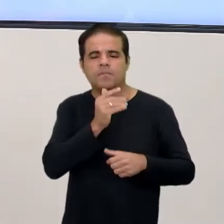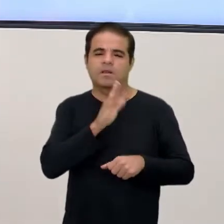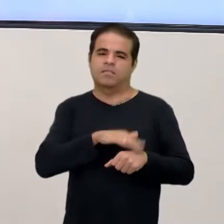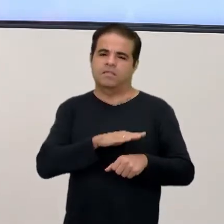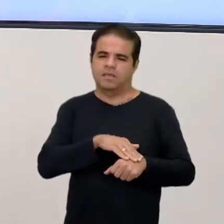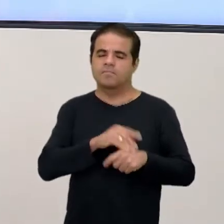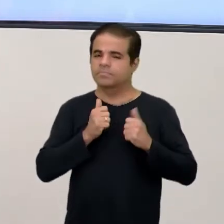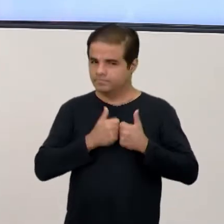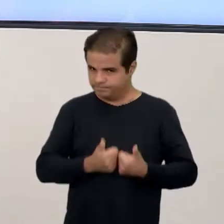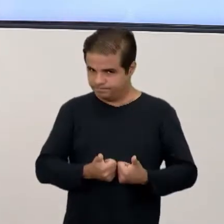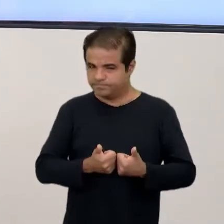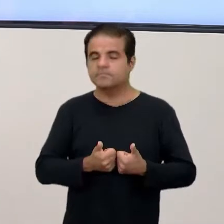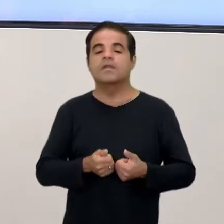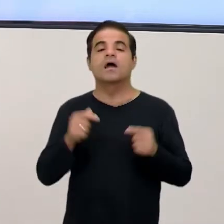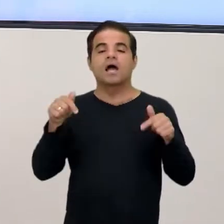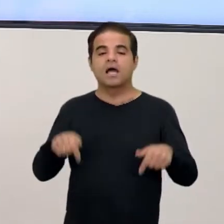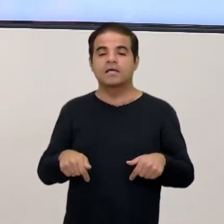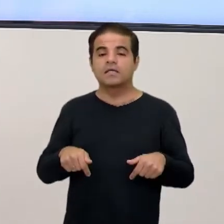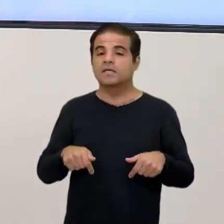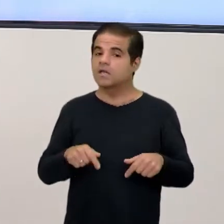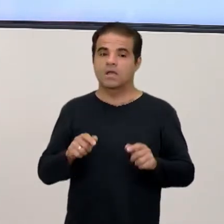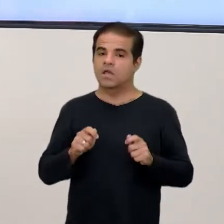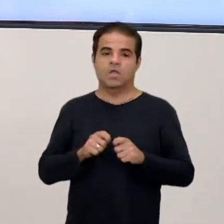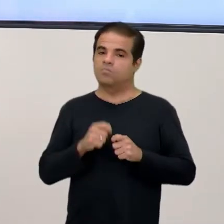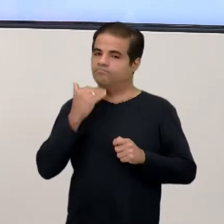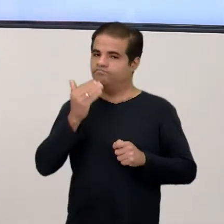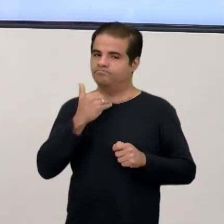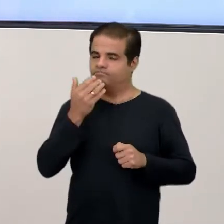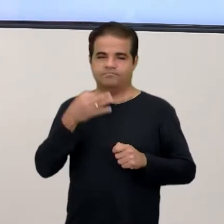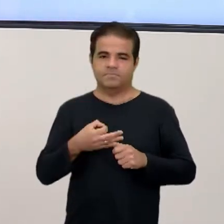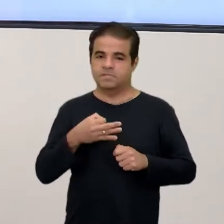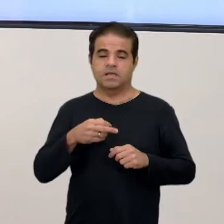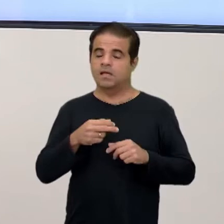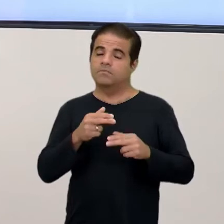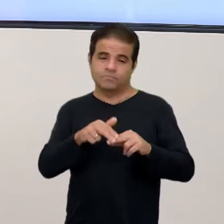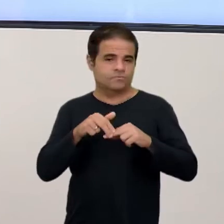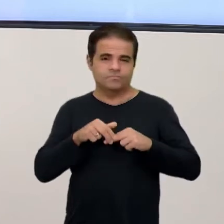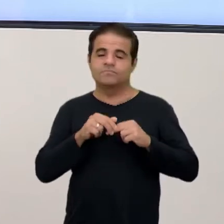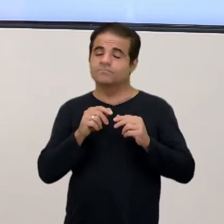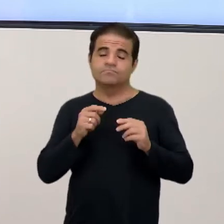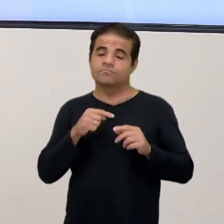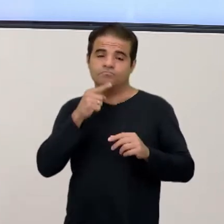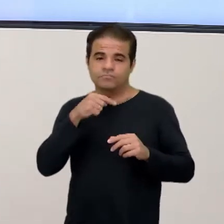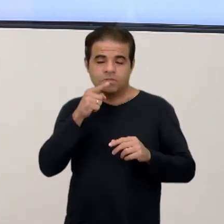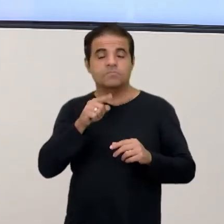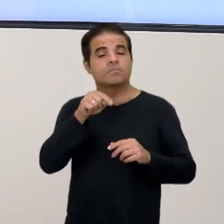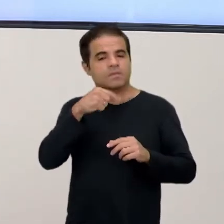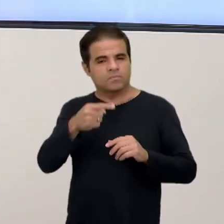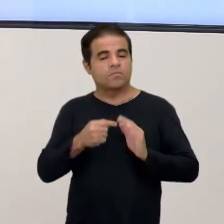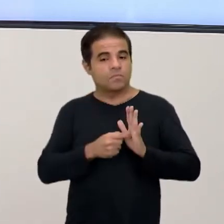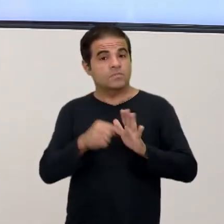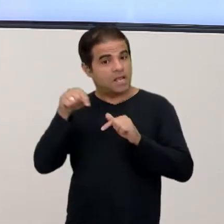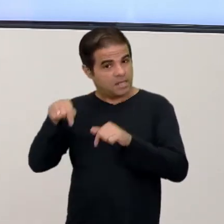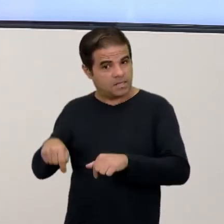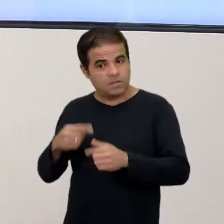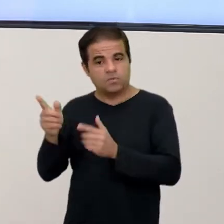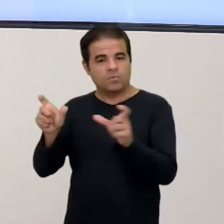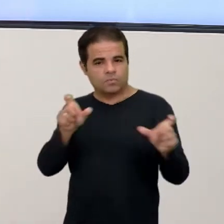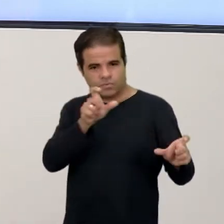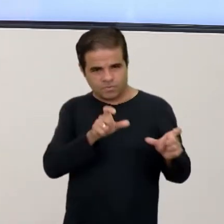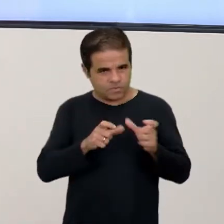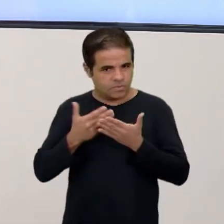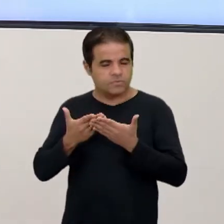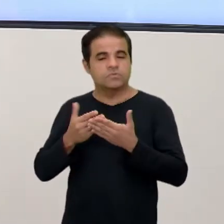fazer. Beleza? Aqui no estúdio não foi viável, por isso que a gente não fez aqui para vocês, mas eu vou mostrar como foi que os estudantes lá